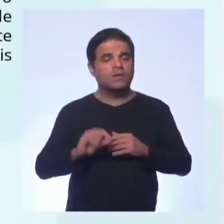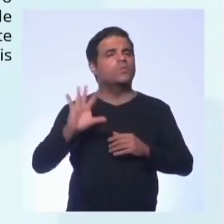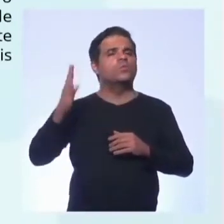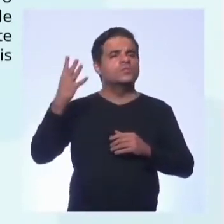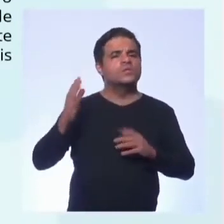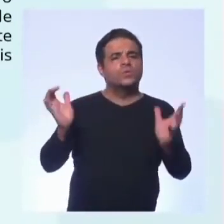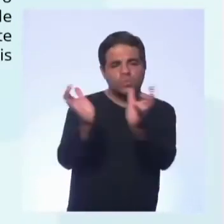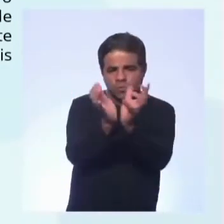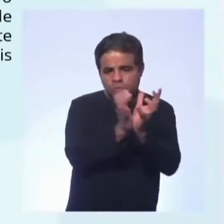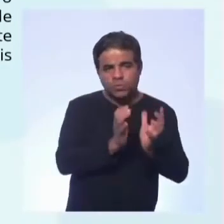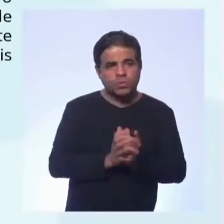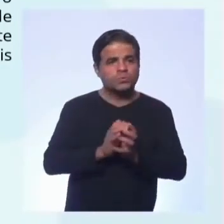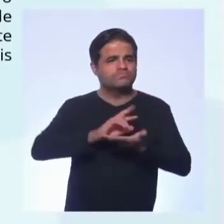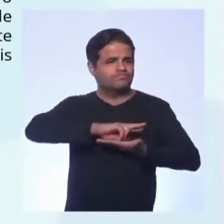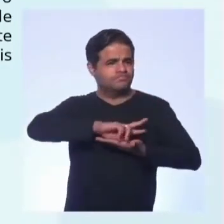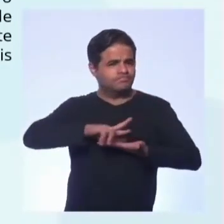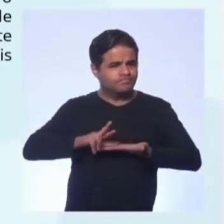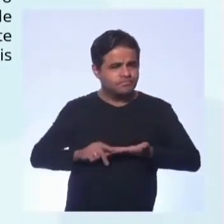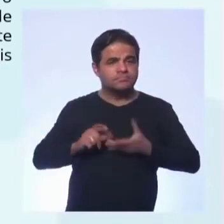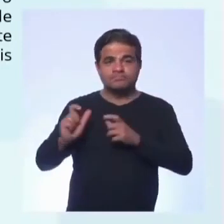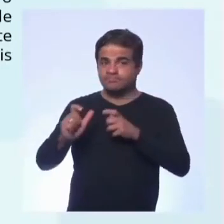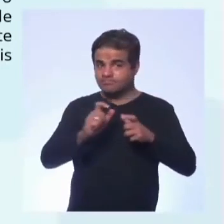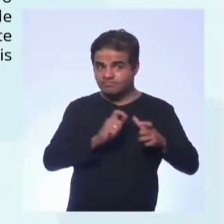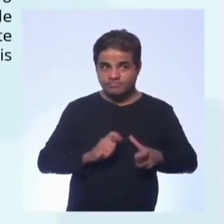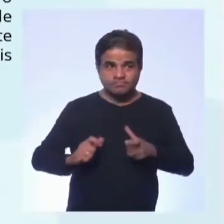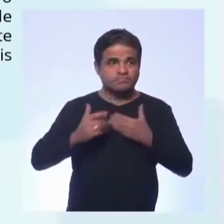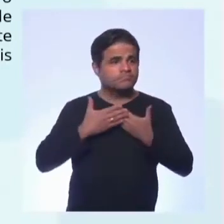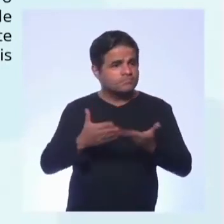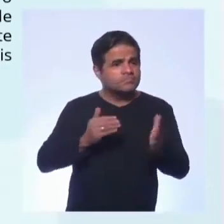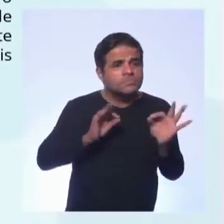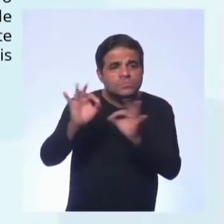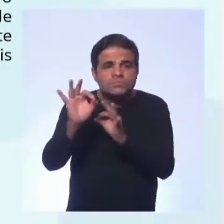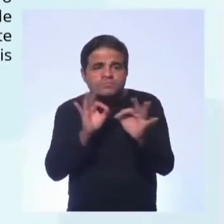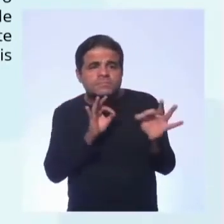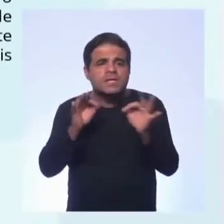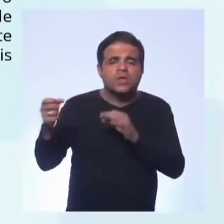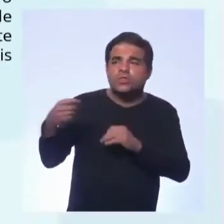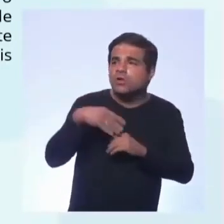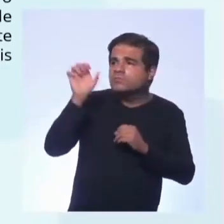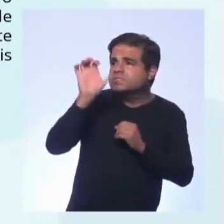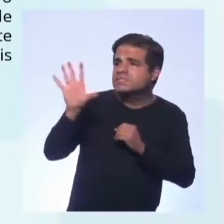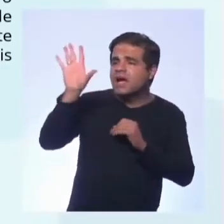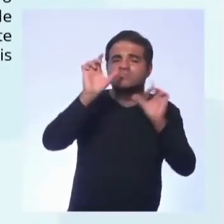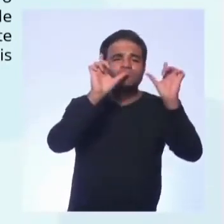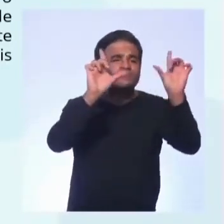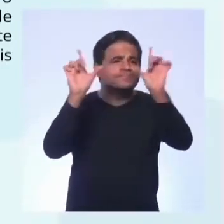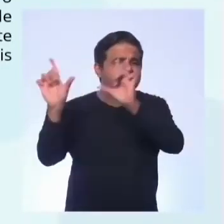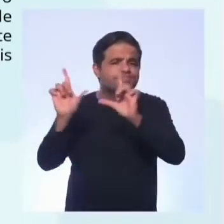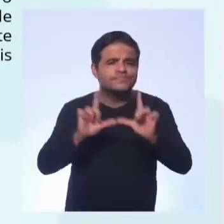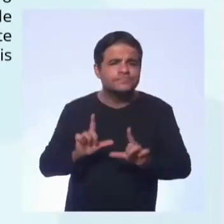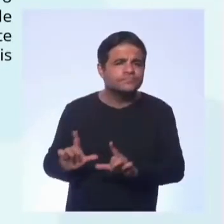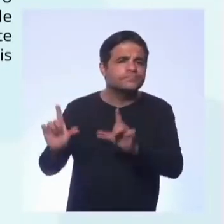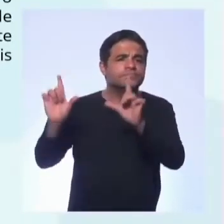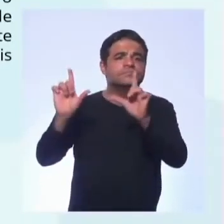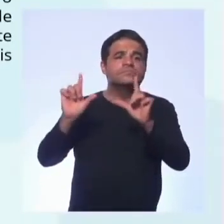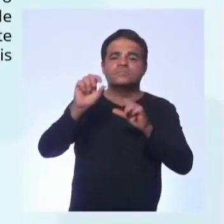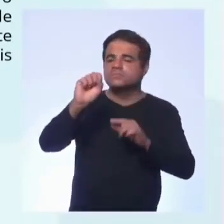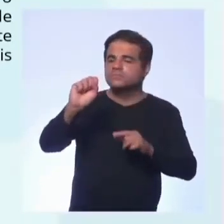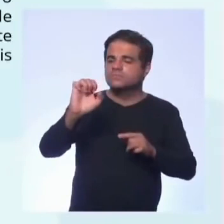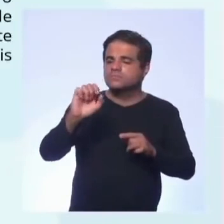os grupos étnicos dessa região começaram a se organizar em novos estados.